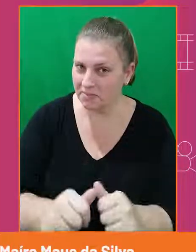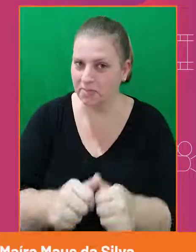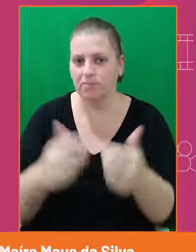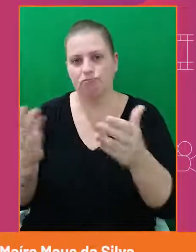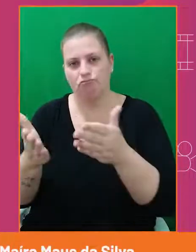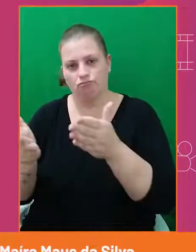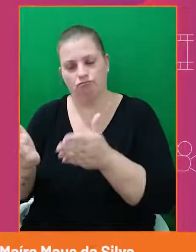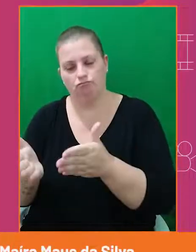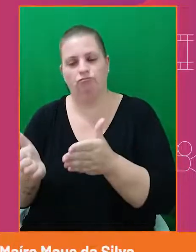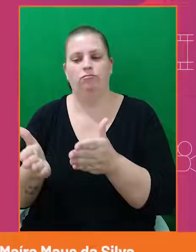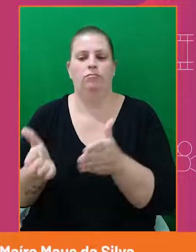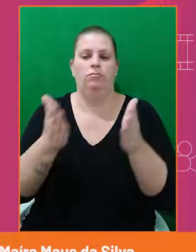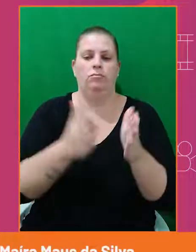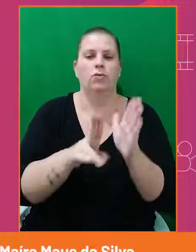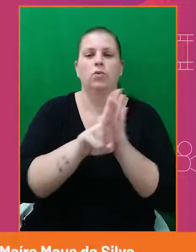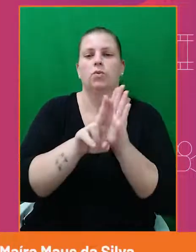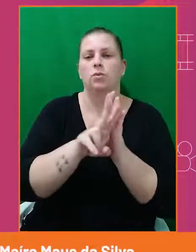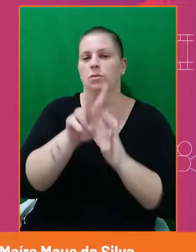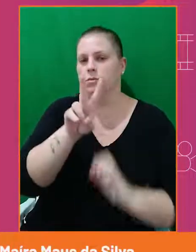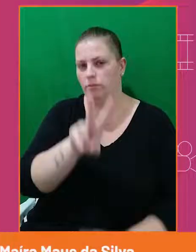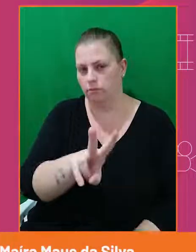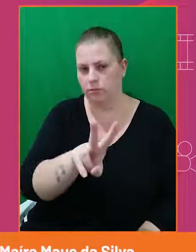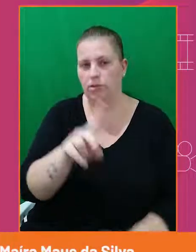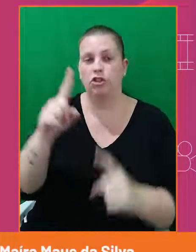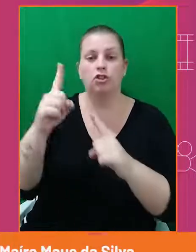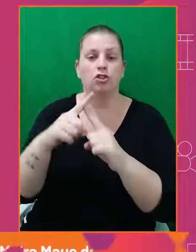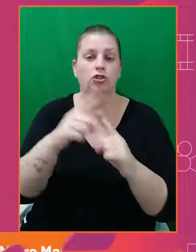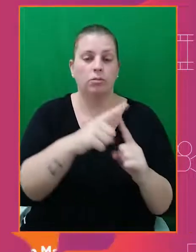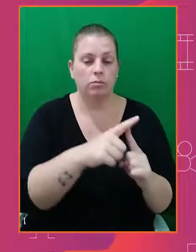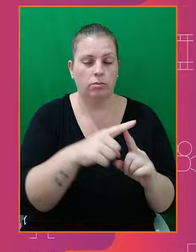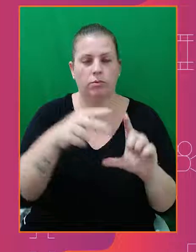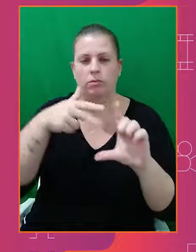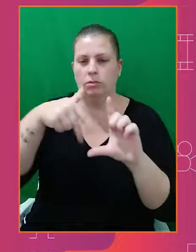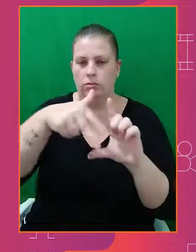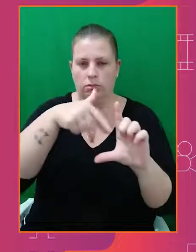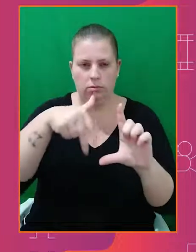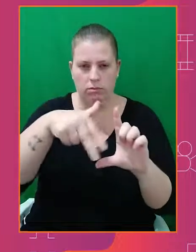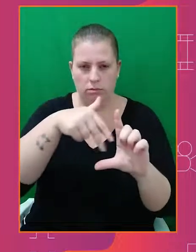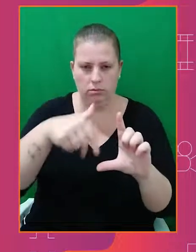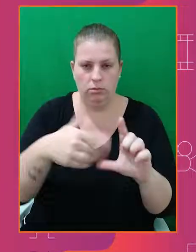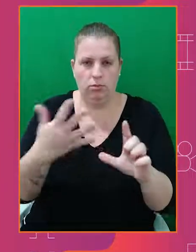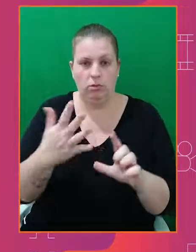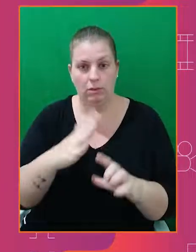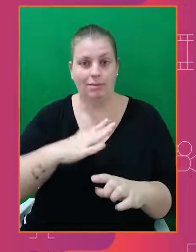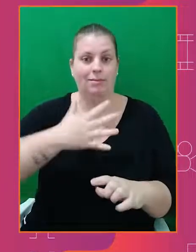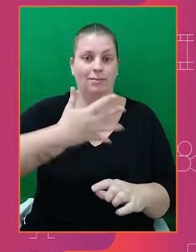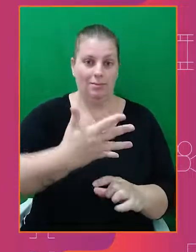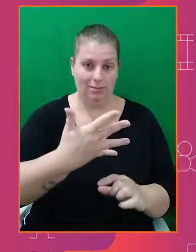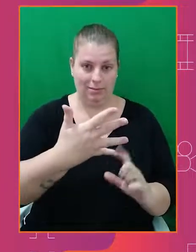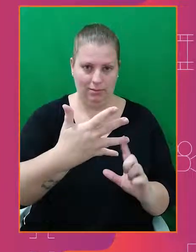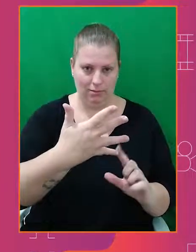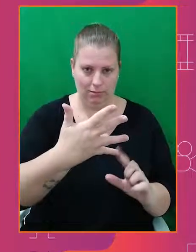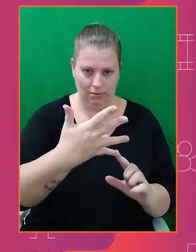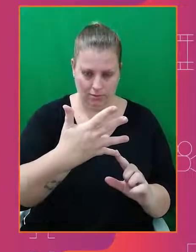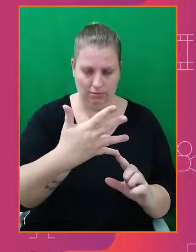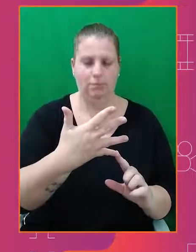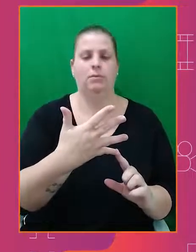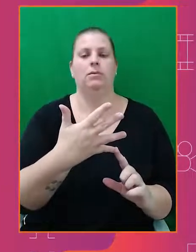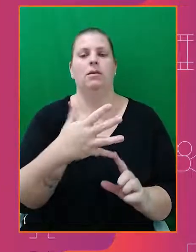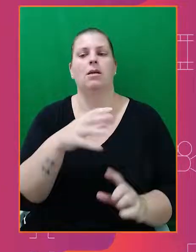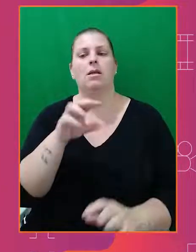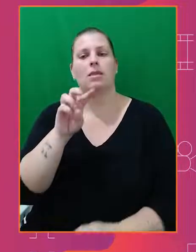Olá a todas e todas, dando seguimento ao módulo 2, que estamos falando sobre os tipos de animação, vamos estar na unidade 5, que é onde a gente vai falar sobre a